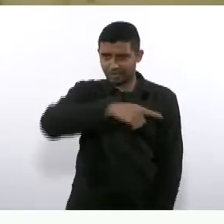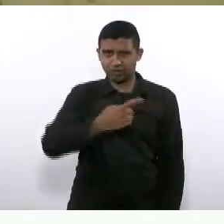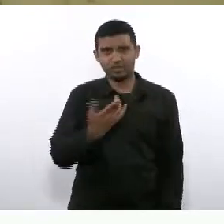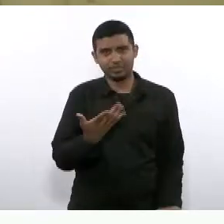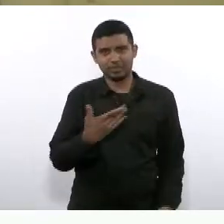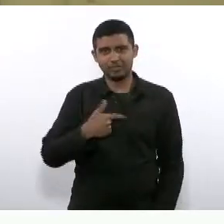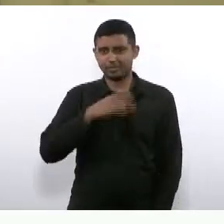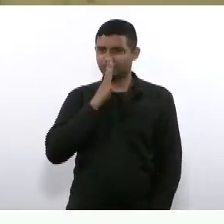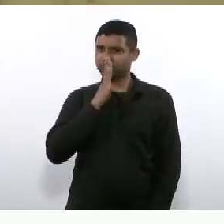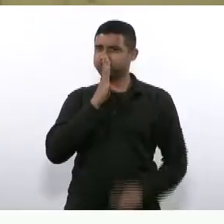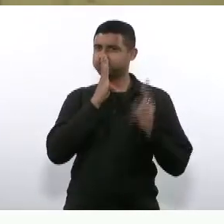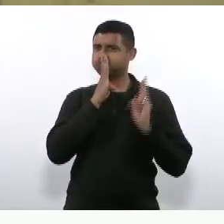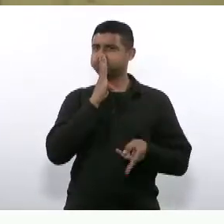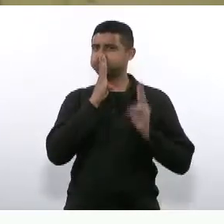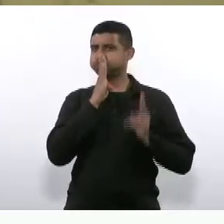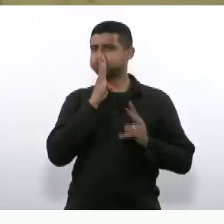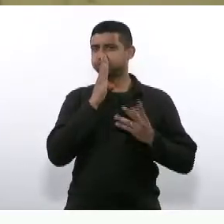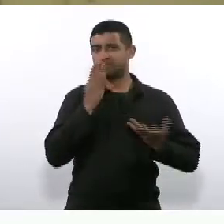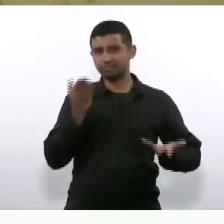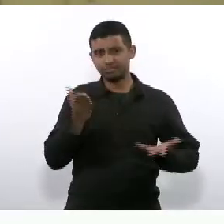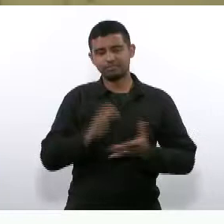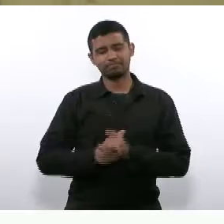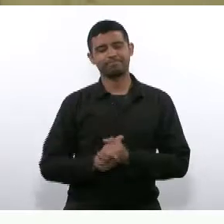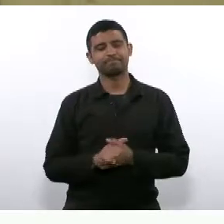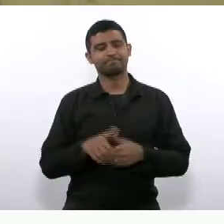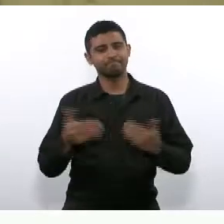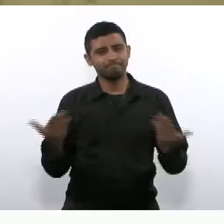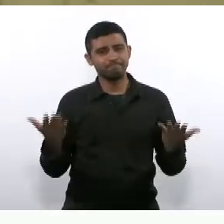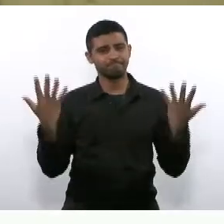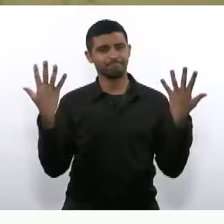silenciadas desde sempre. Então, celebrar